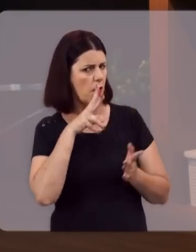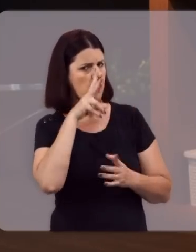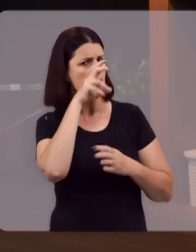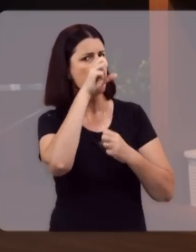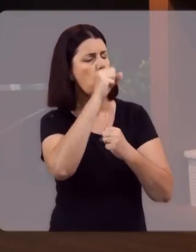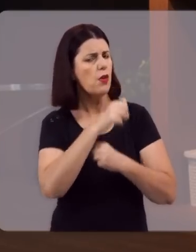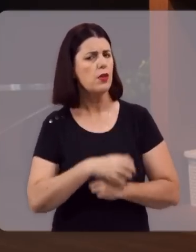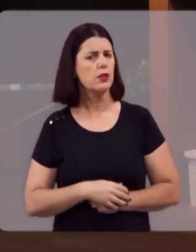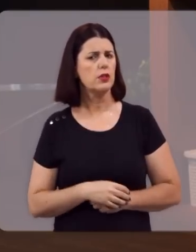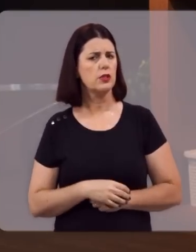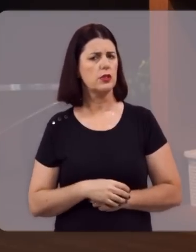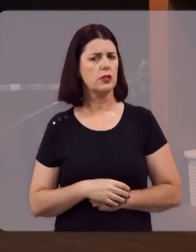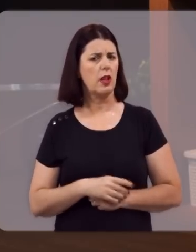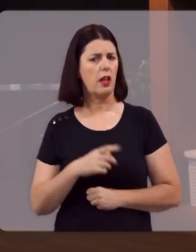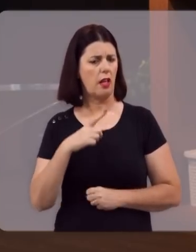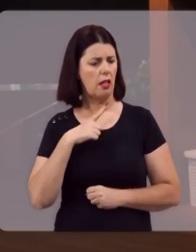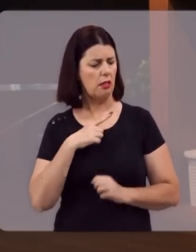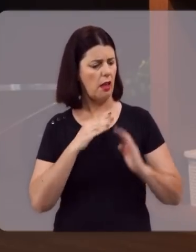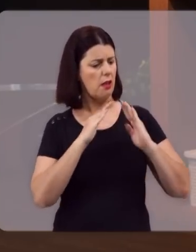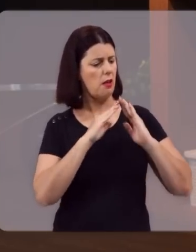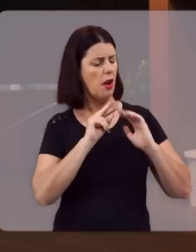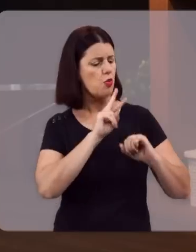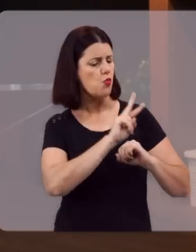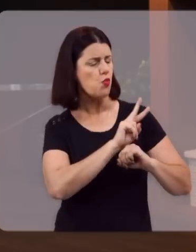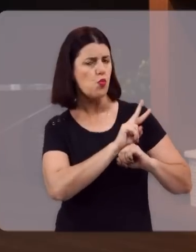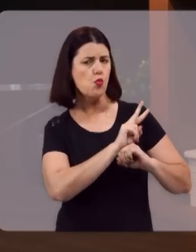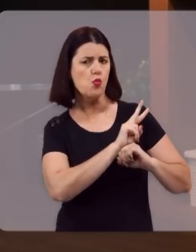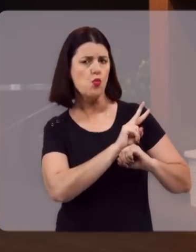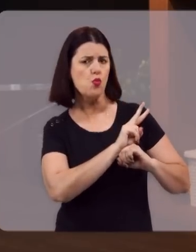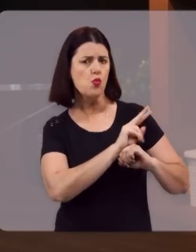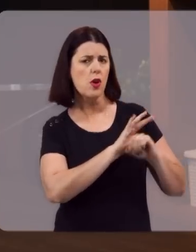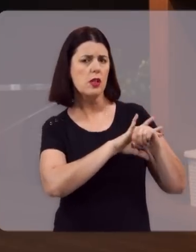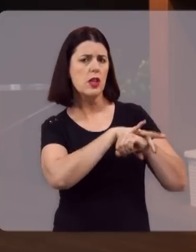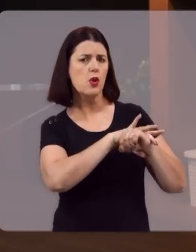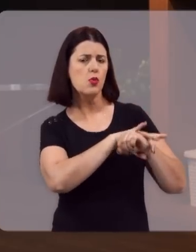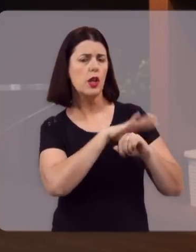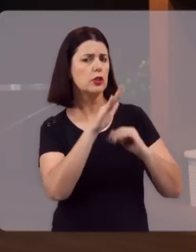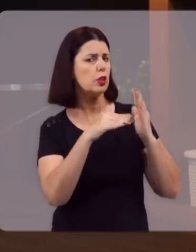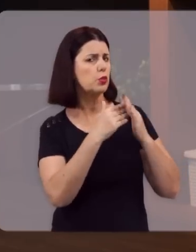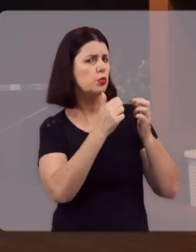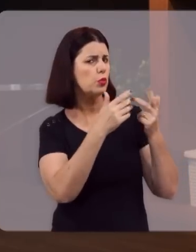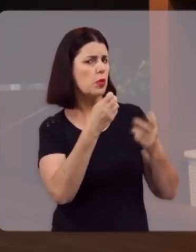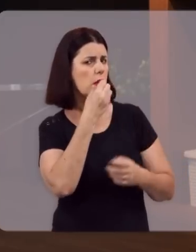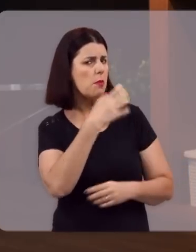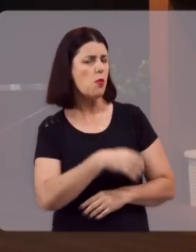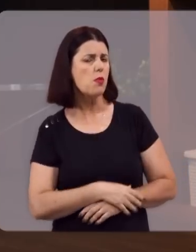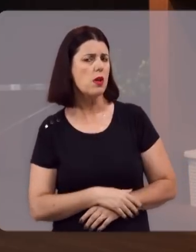valente. Ele tem uma casa, ele guarda em segurança todos os seus bens.